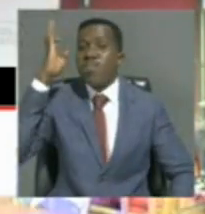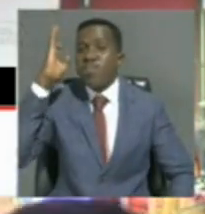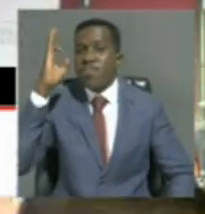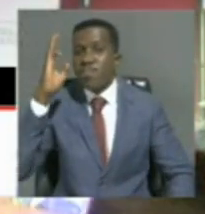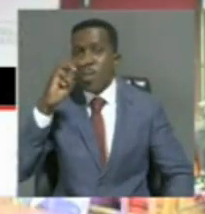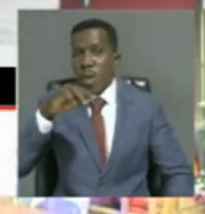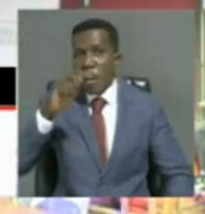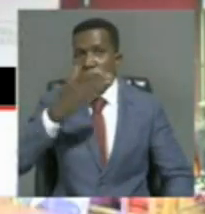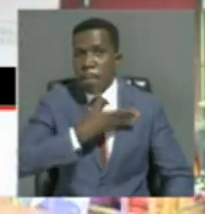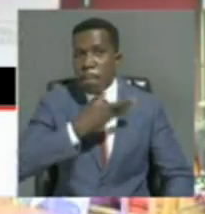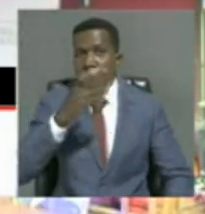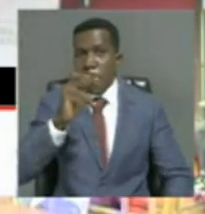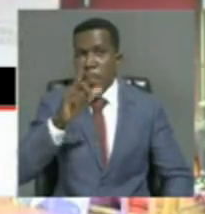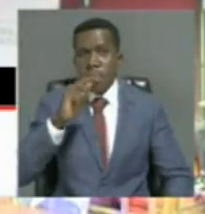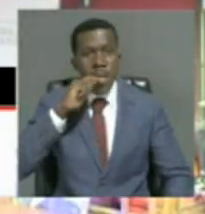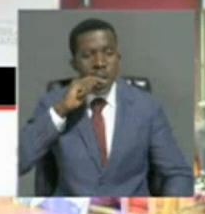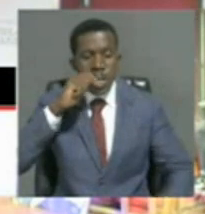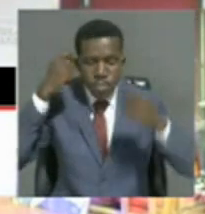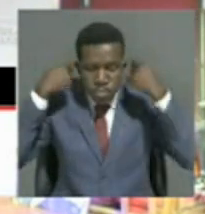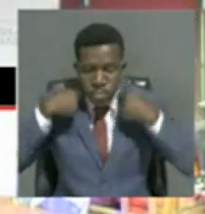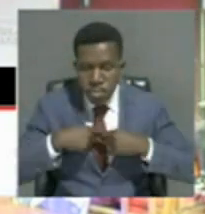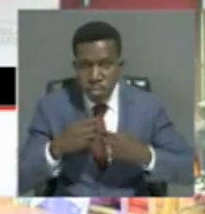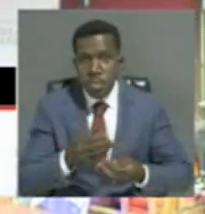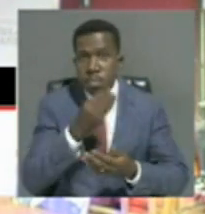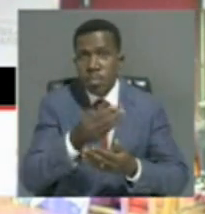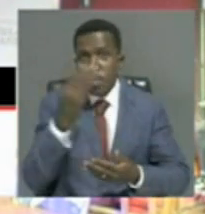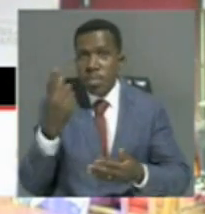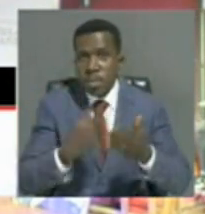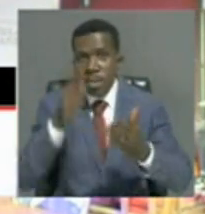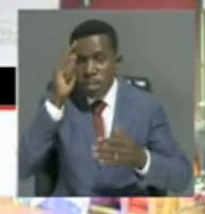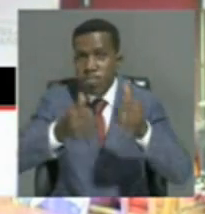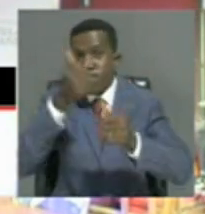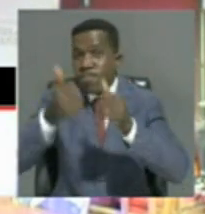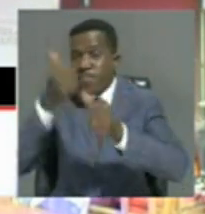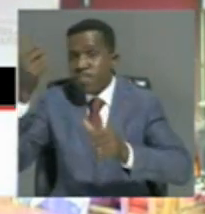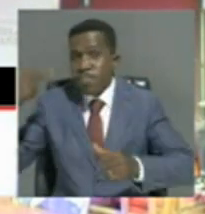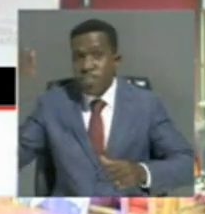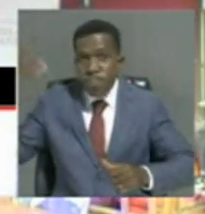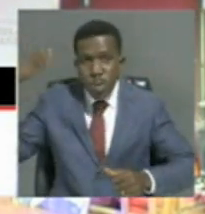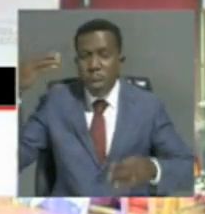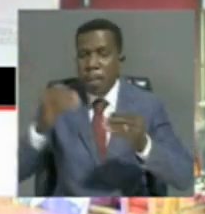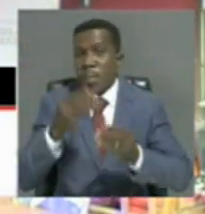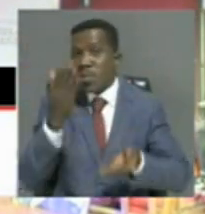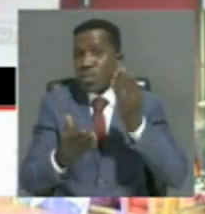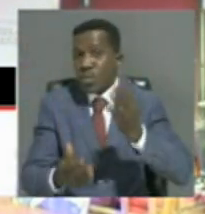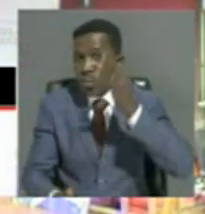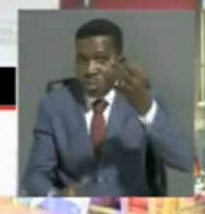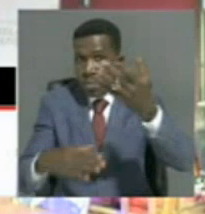as medalhas que lhe foram atribuídas, ou lhe foram sendo atribuídas ao longo dos tempos, certamente receberá muitos mais,